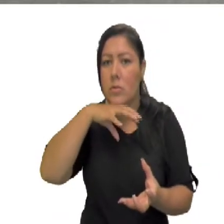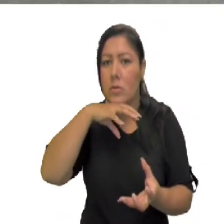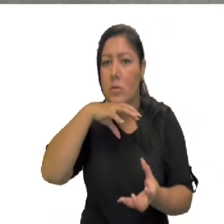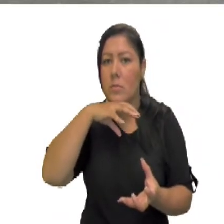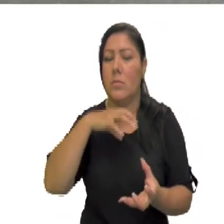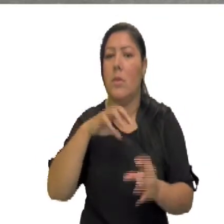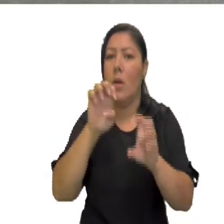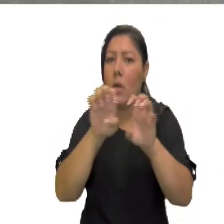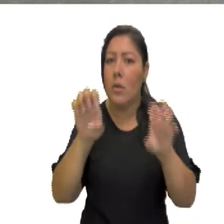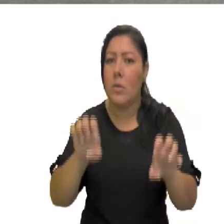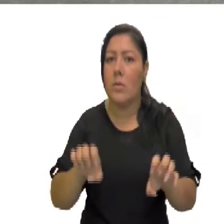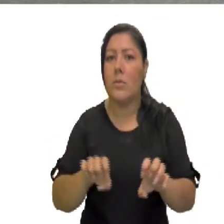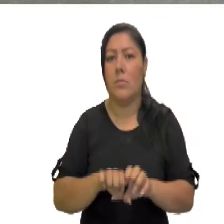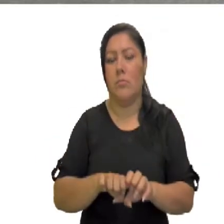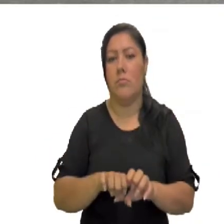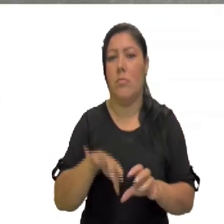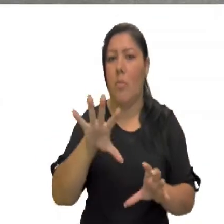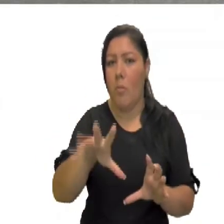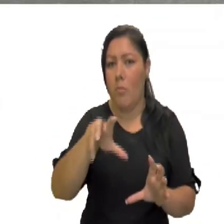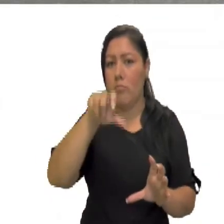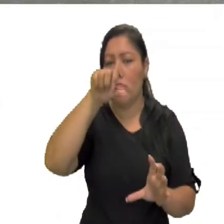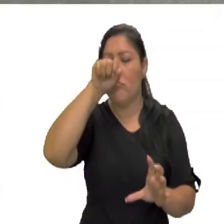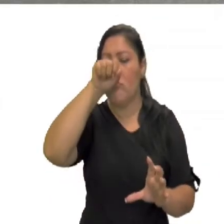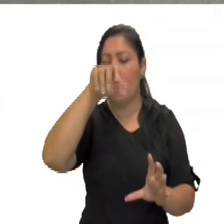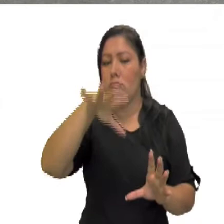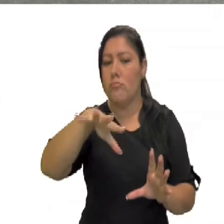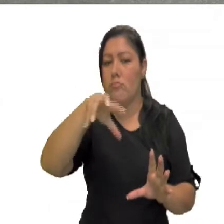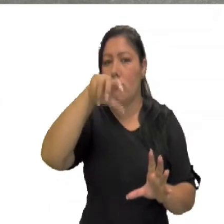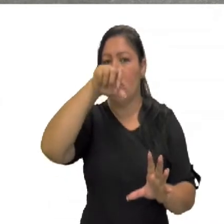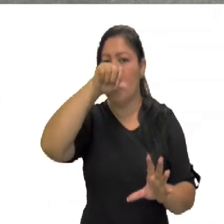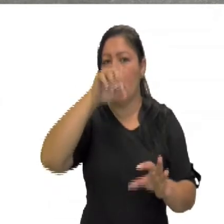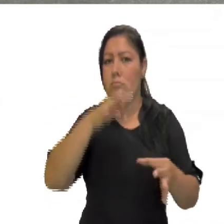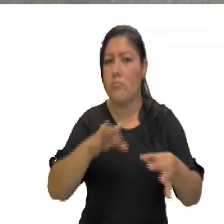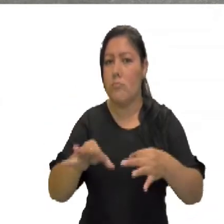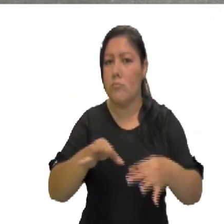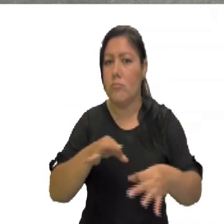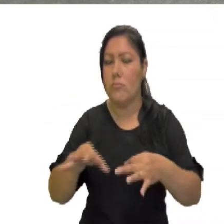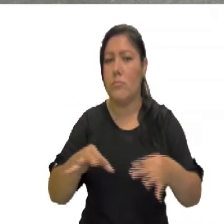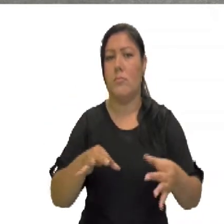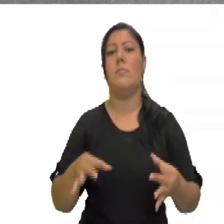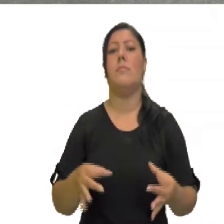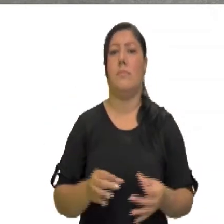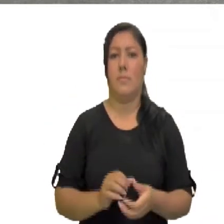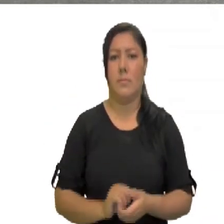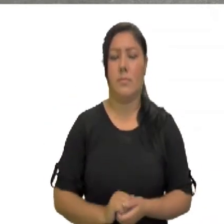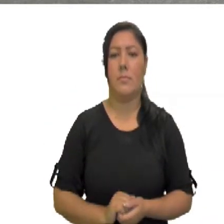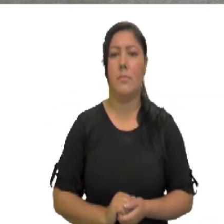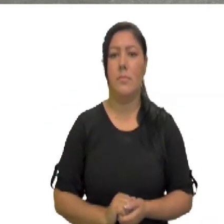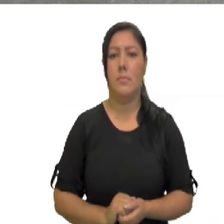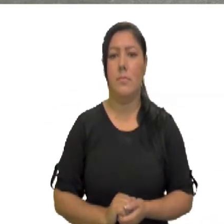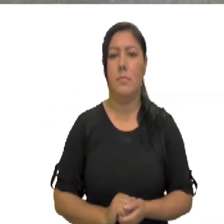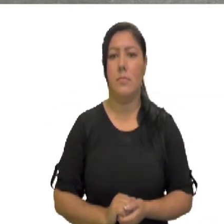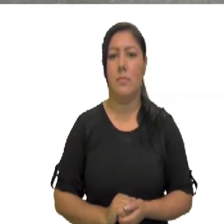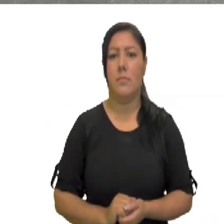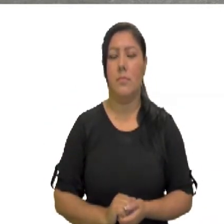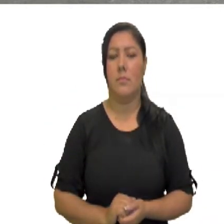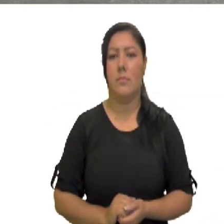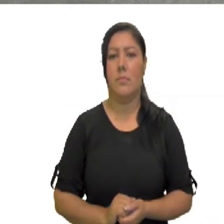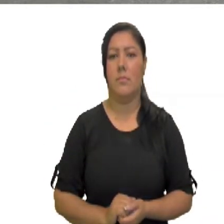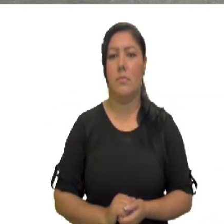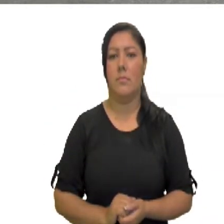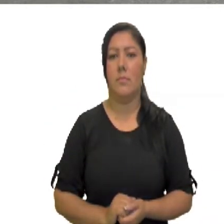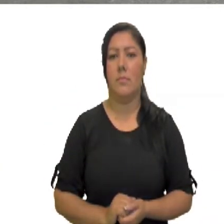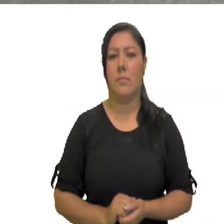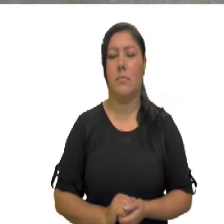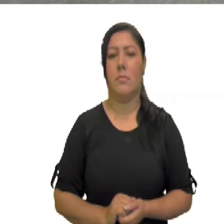Ele é um ser aeróbico, Ou seja, ele organiza-se, a respiração desse ser é organizada a partir do ar